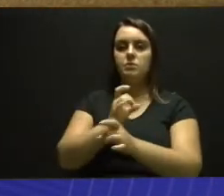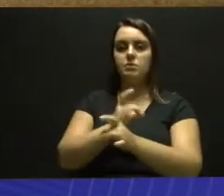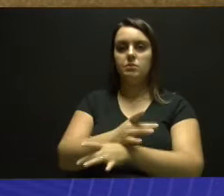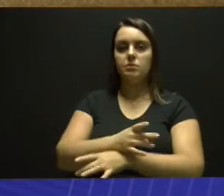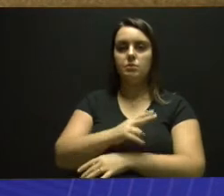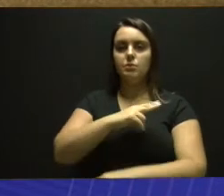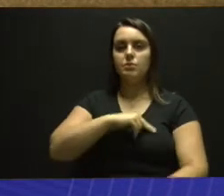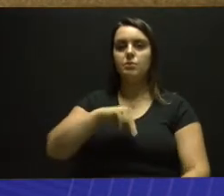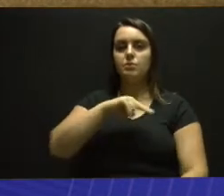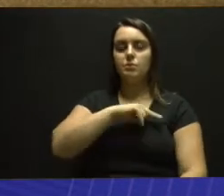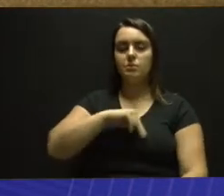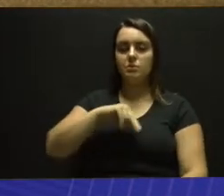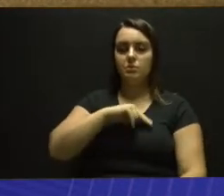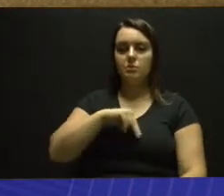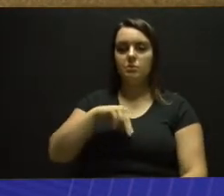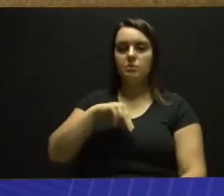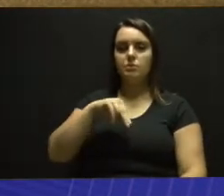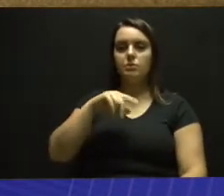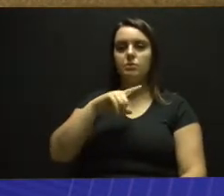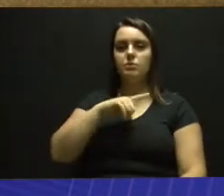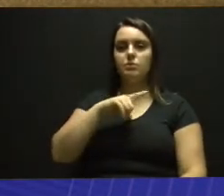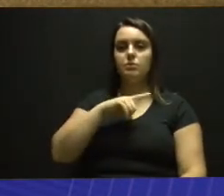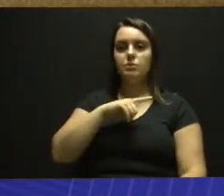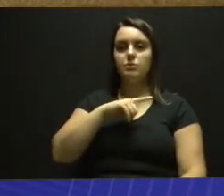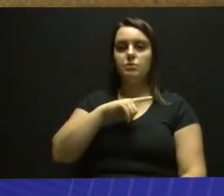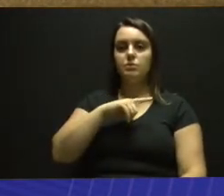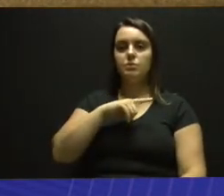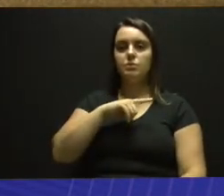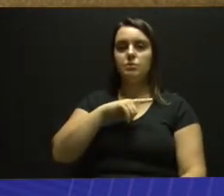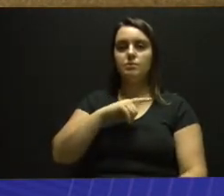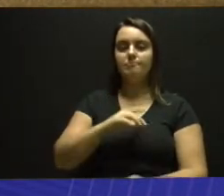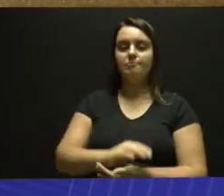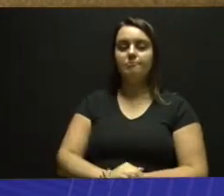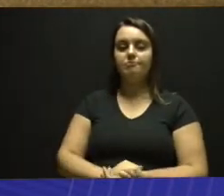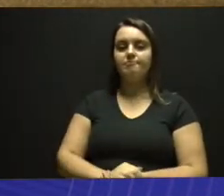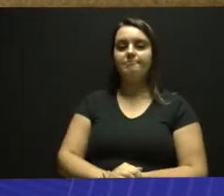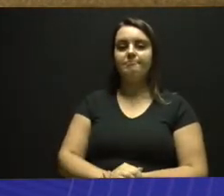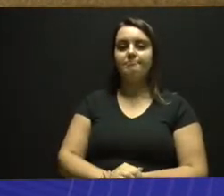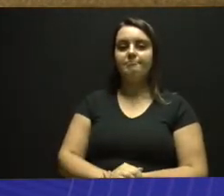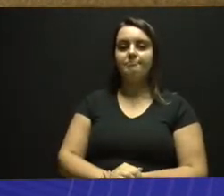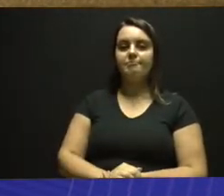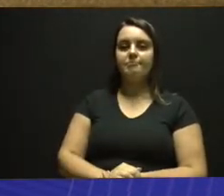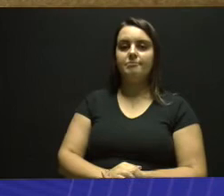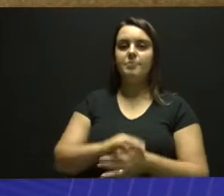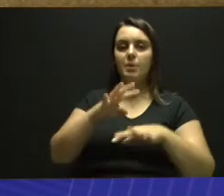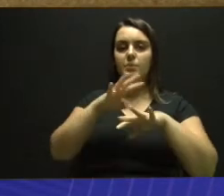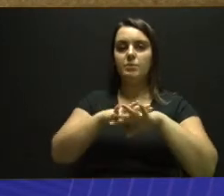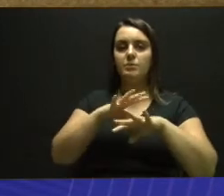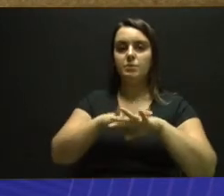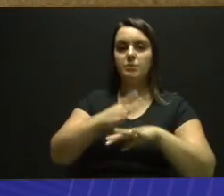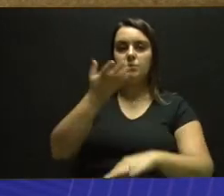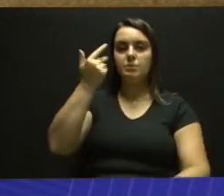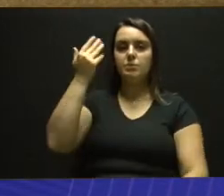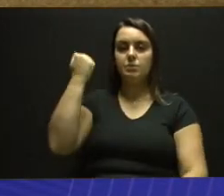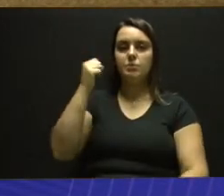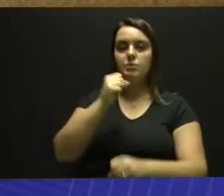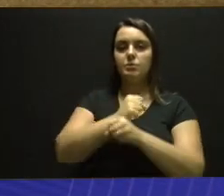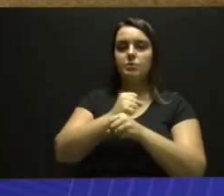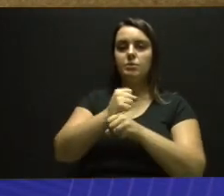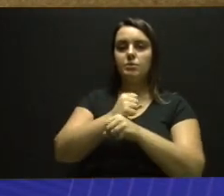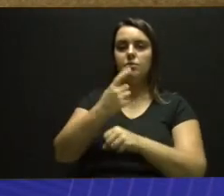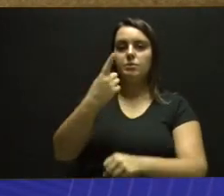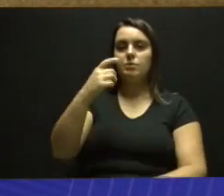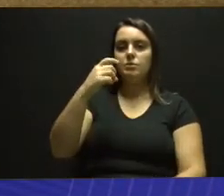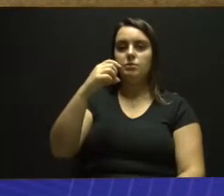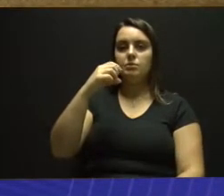schmidt ser diplomado como contador pela universidade católica de santos foi eleito em 2004 presidente